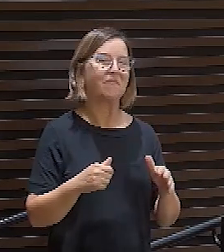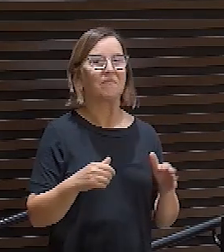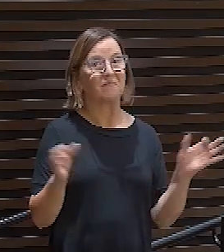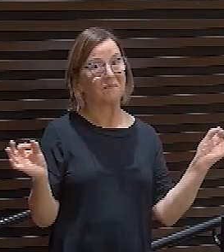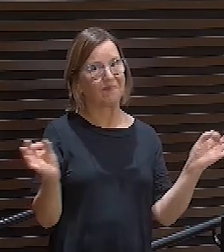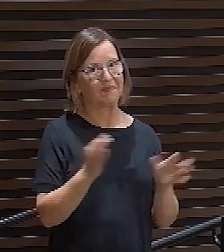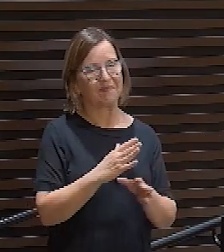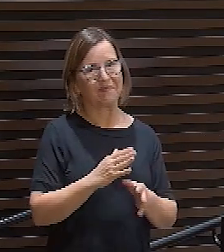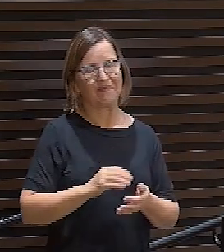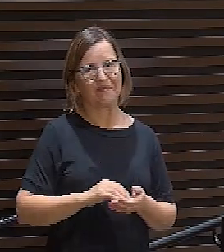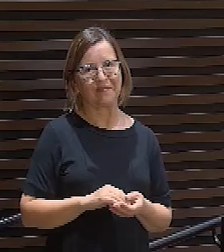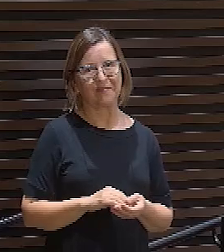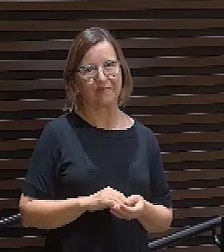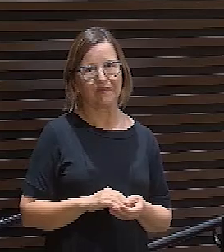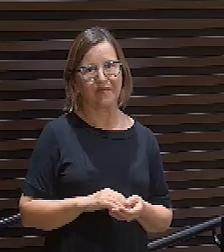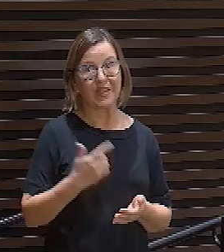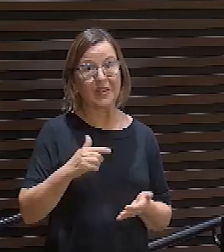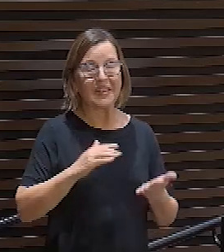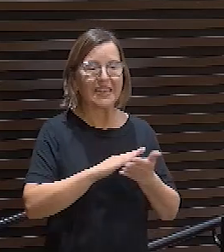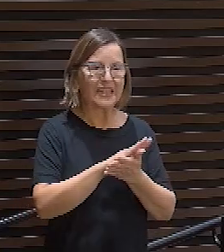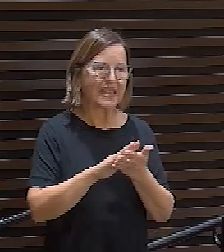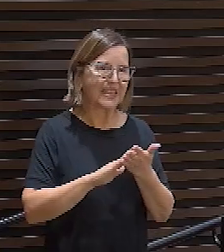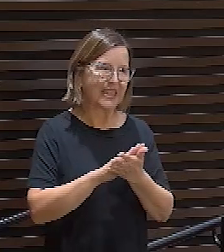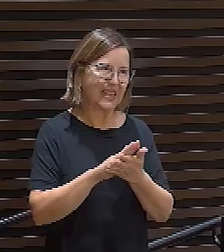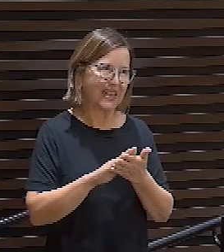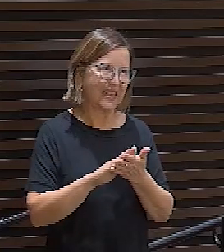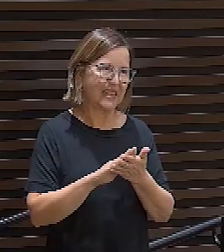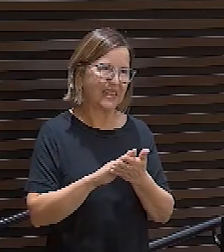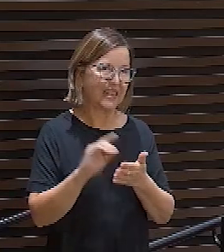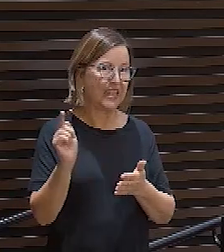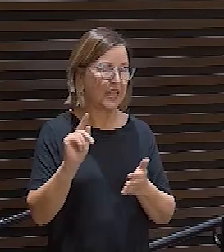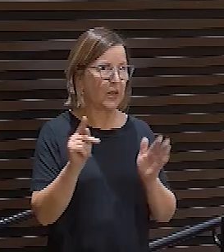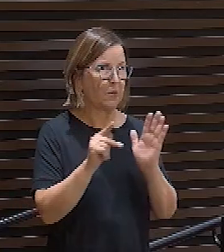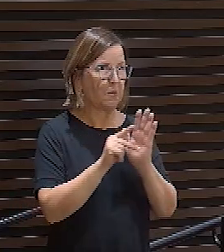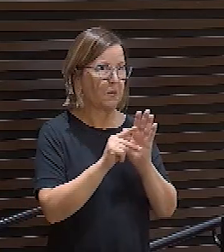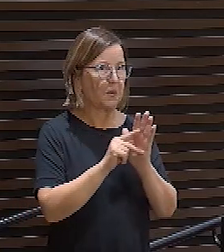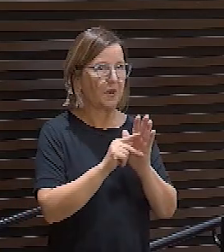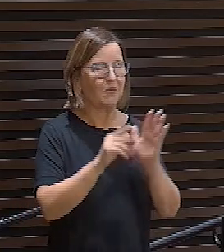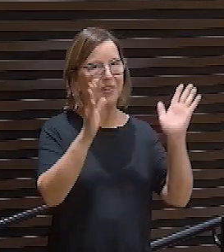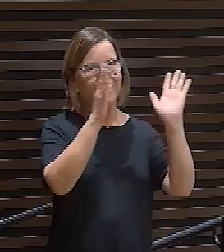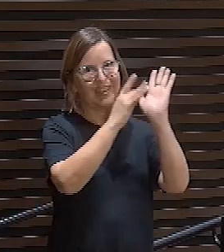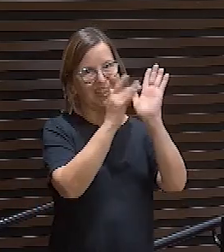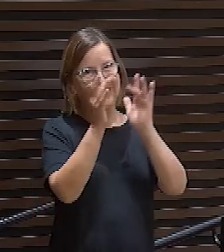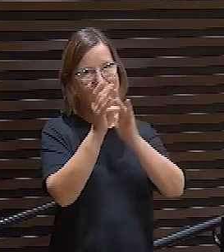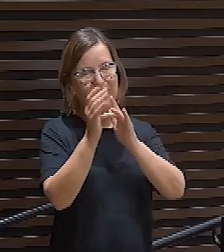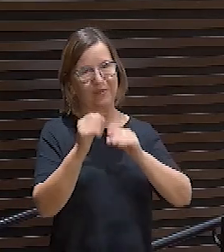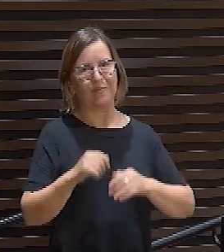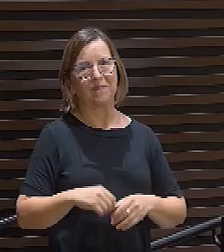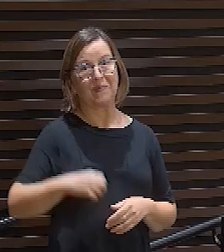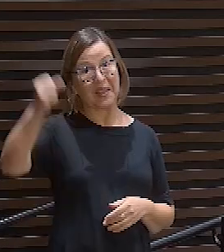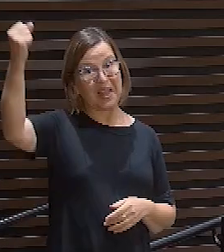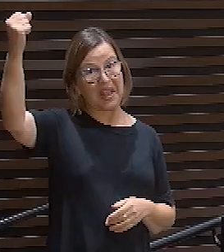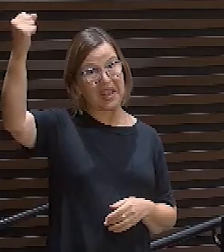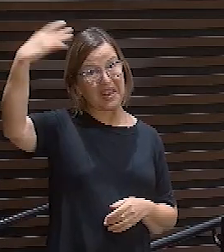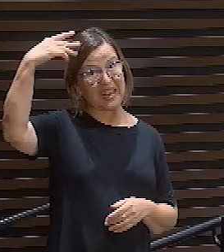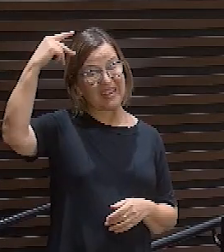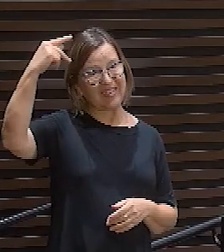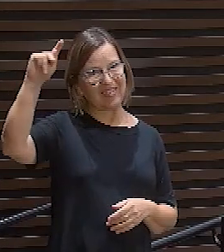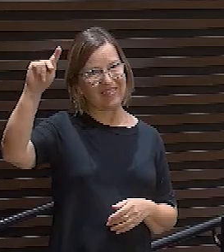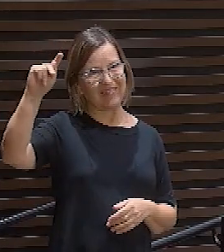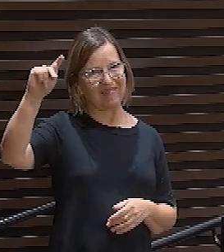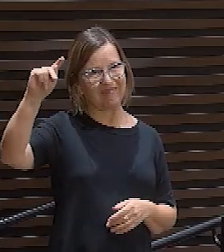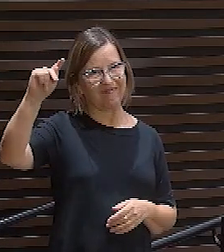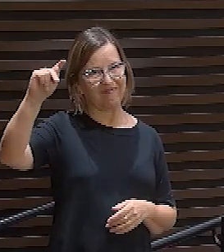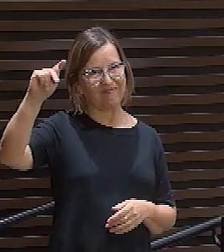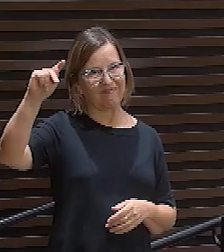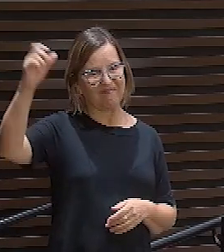Não existe nada que não pertença a Ele. A graça dele é derramada sobre todas